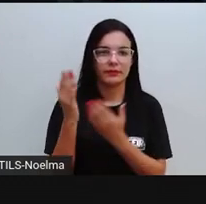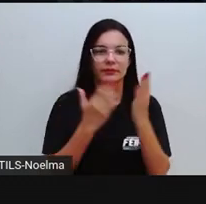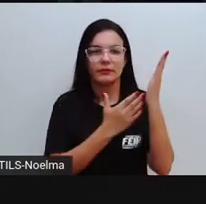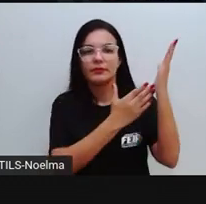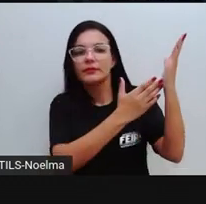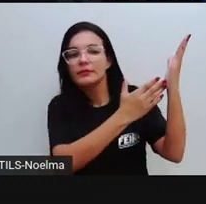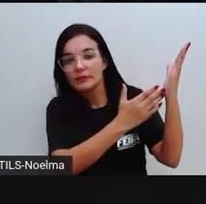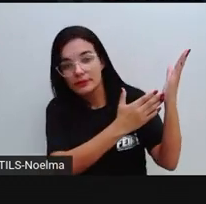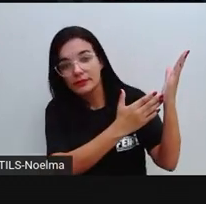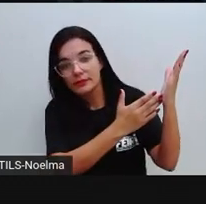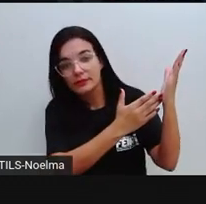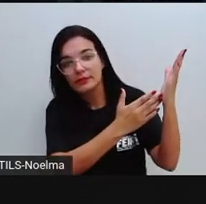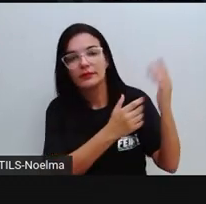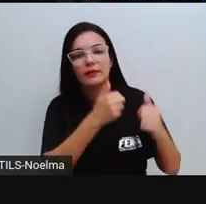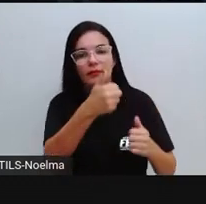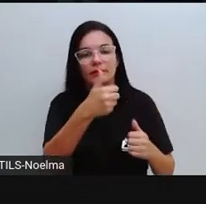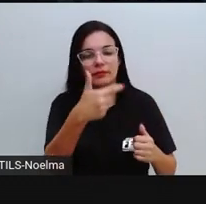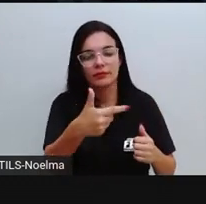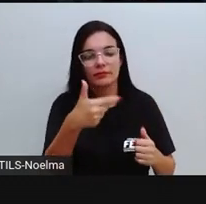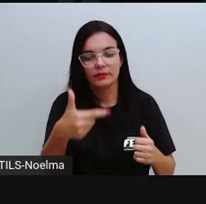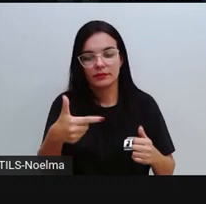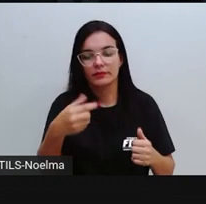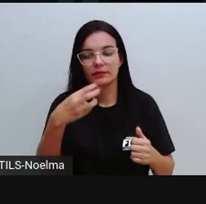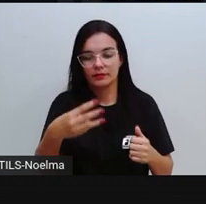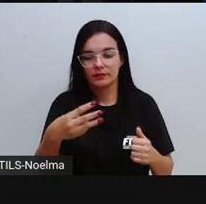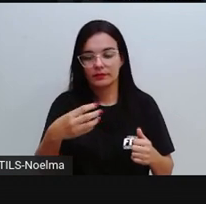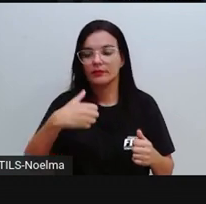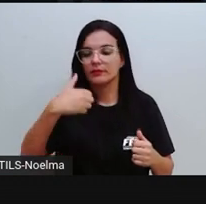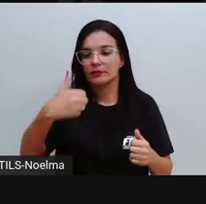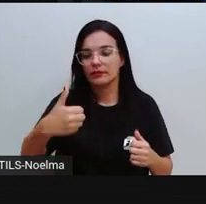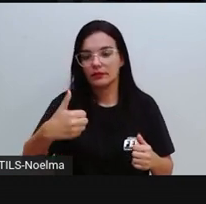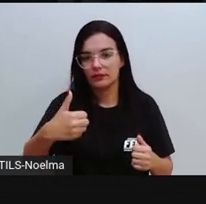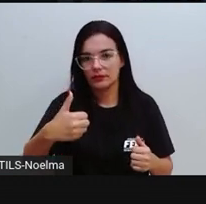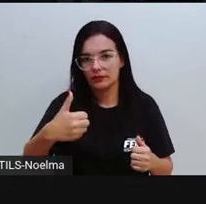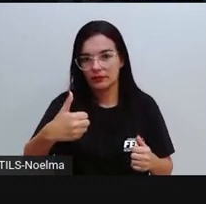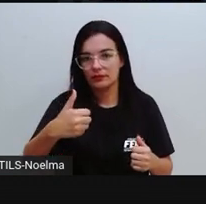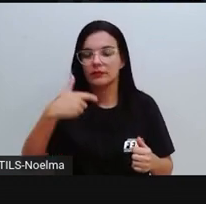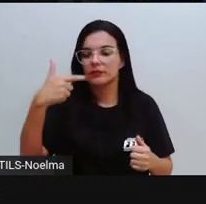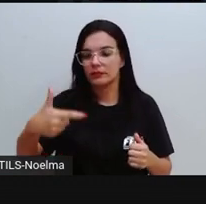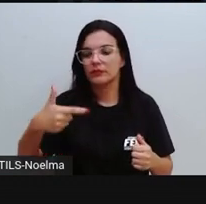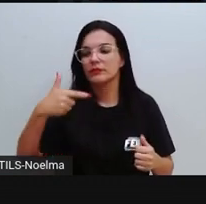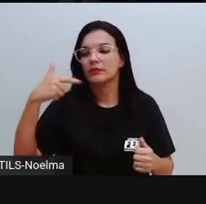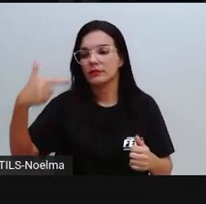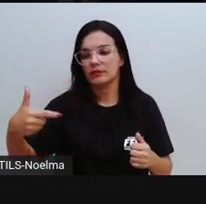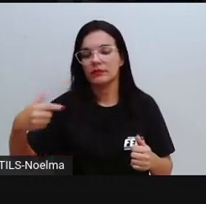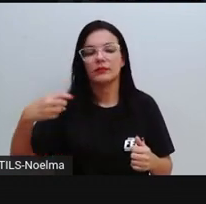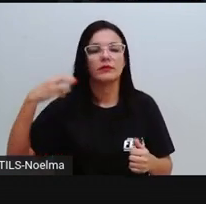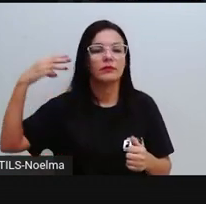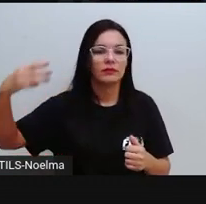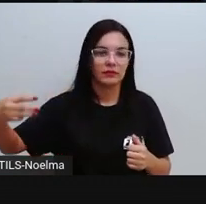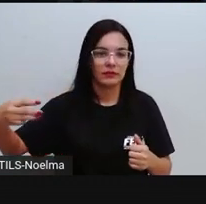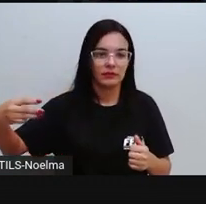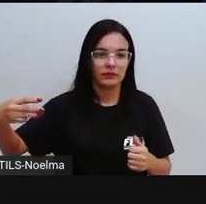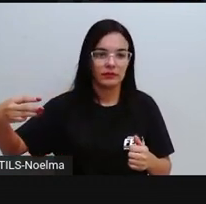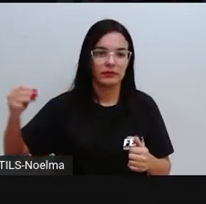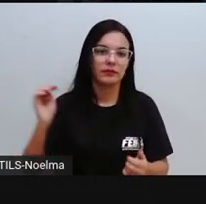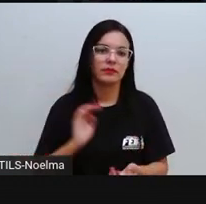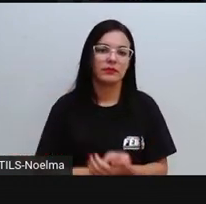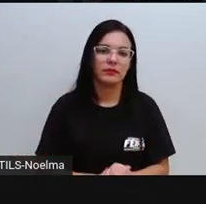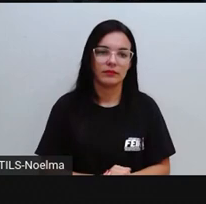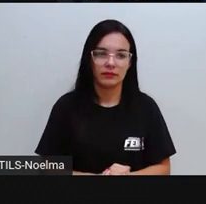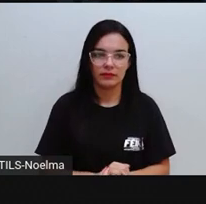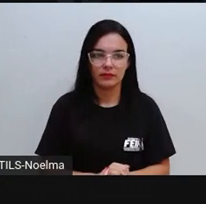Olha lá. O 1, o 2 duas vezes, o 3, o 1. O 2 duas vezes,